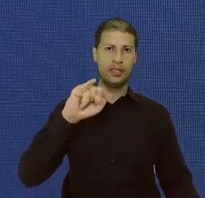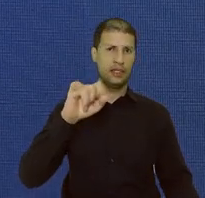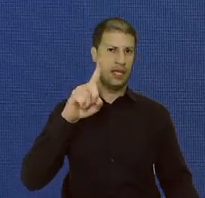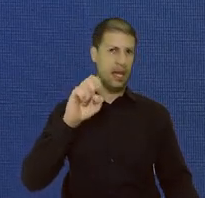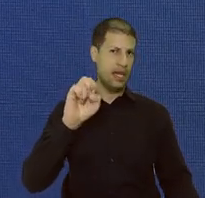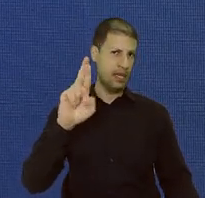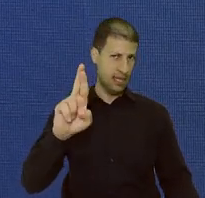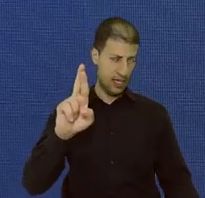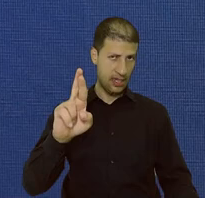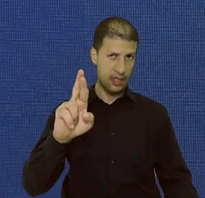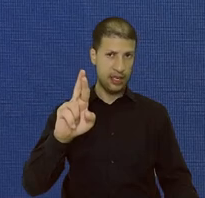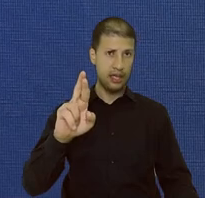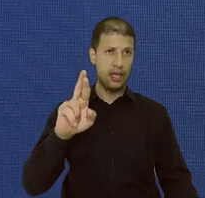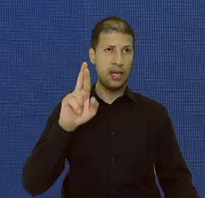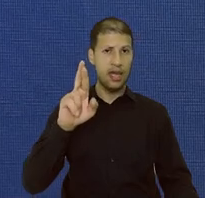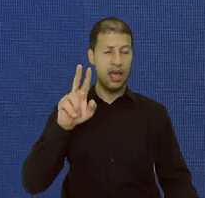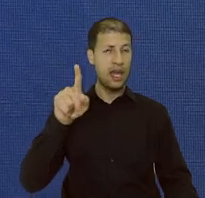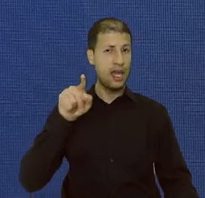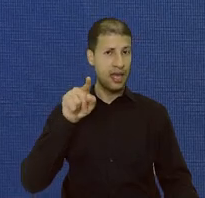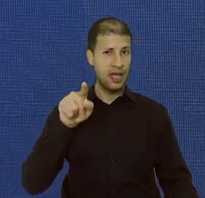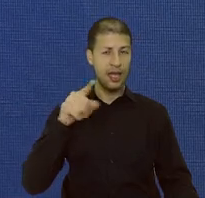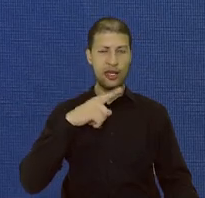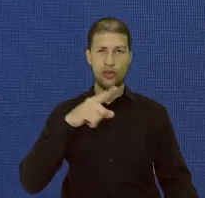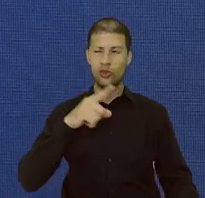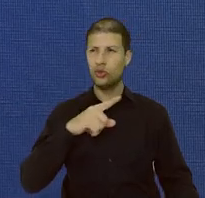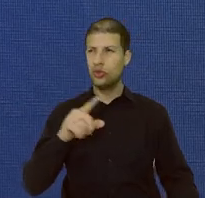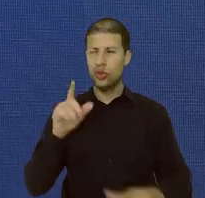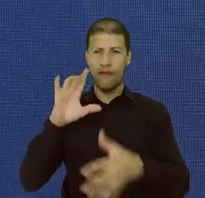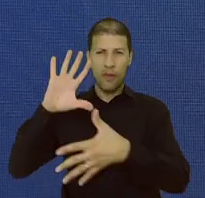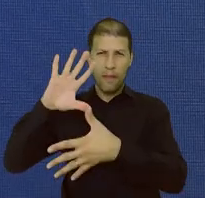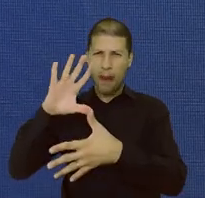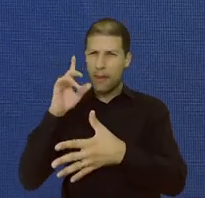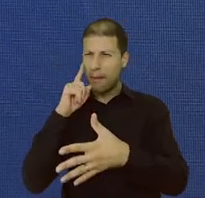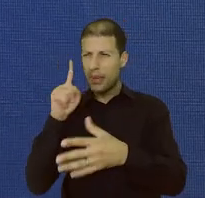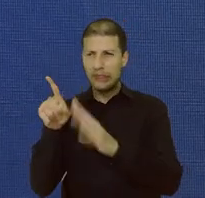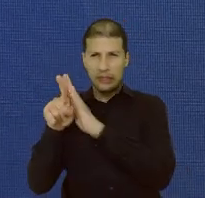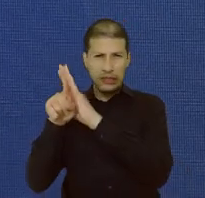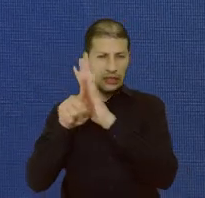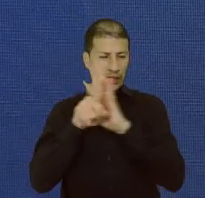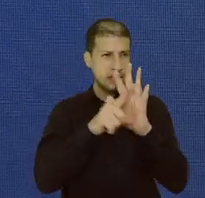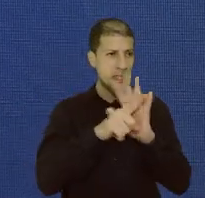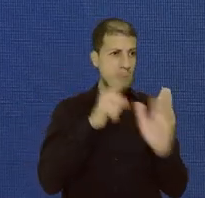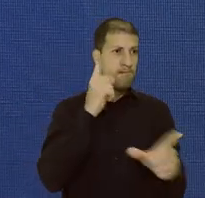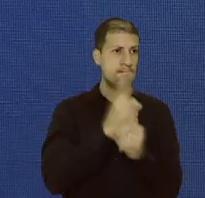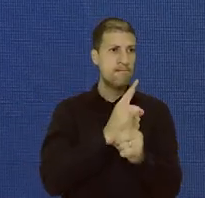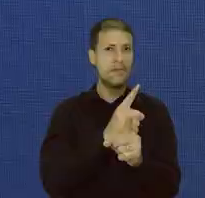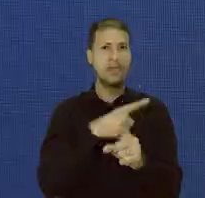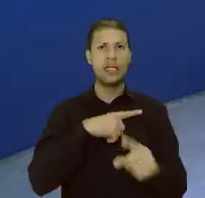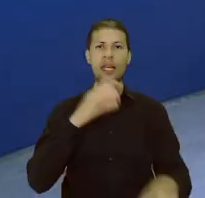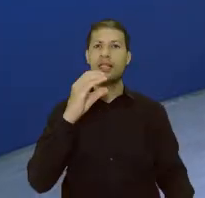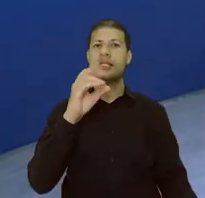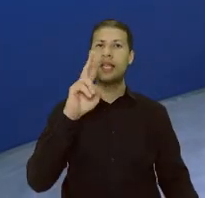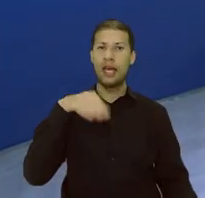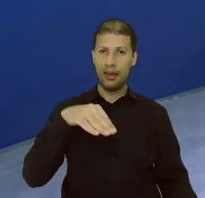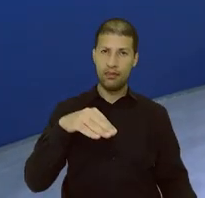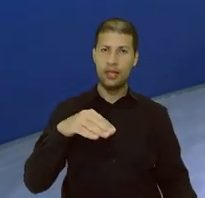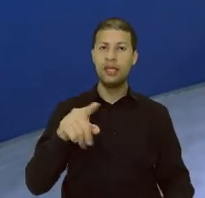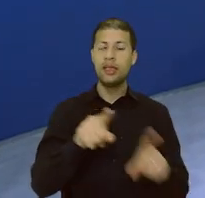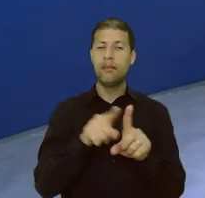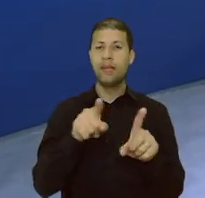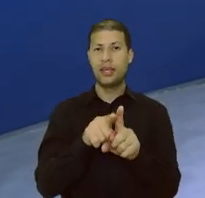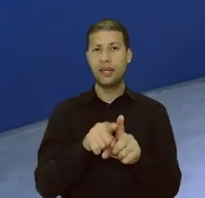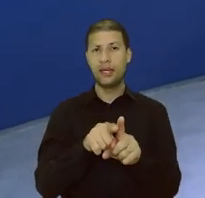do nosso mapeamento e do que a gente aprofundou um CRM e também é